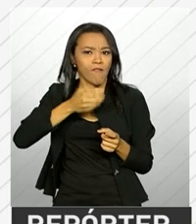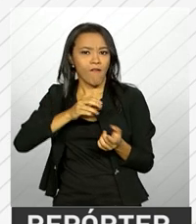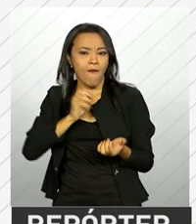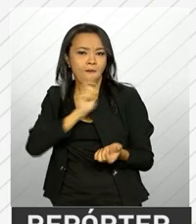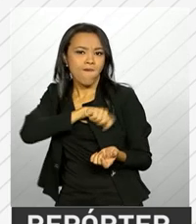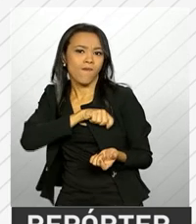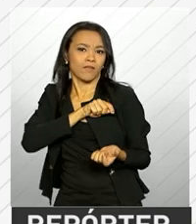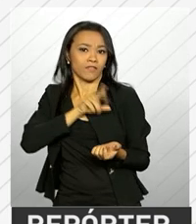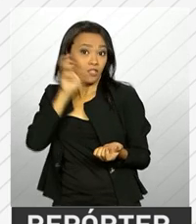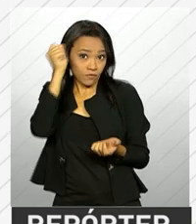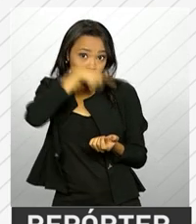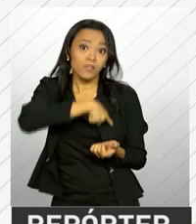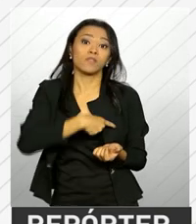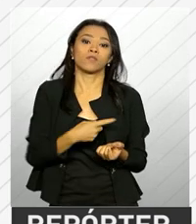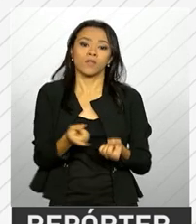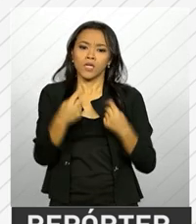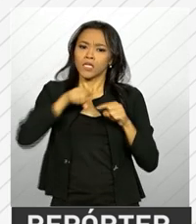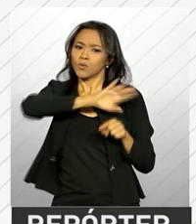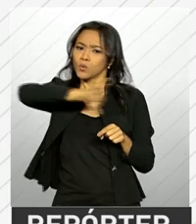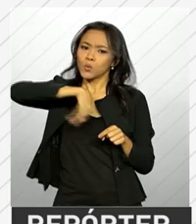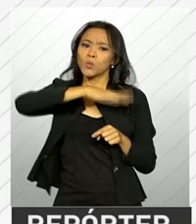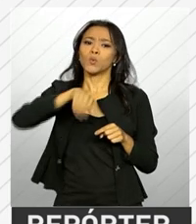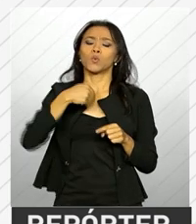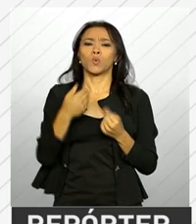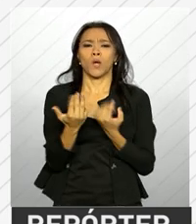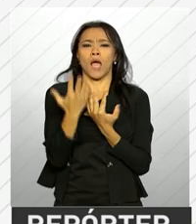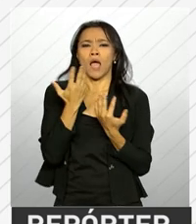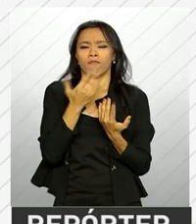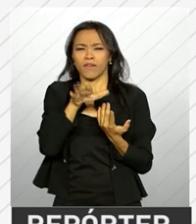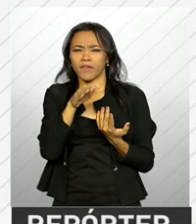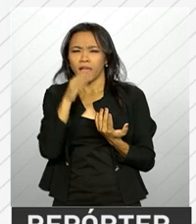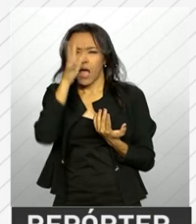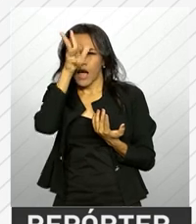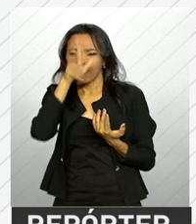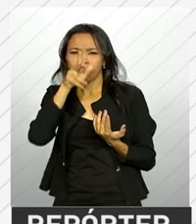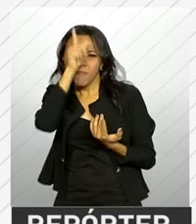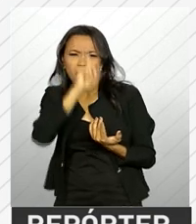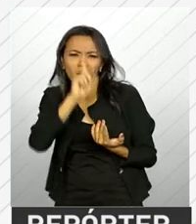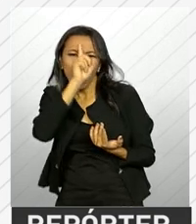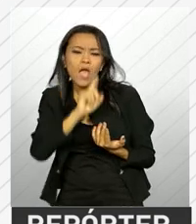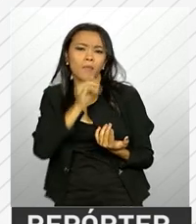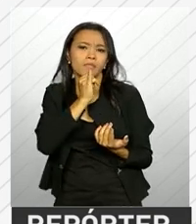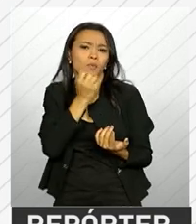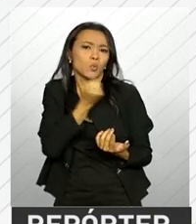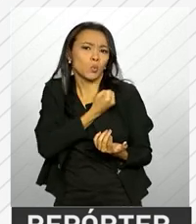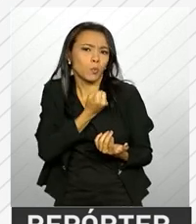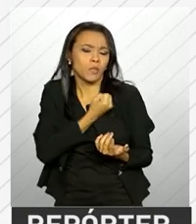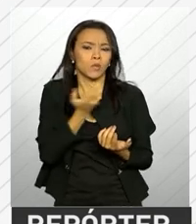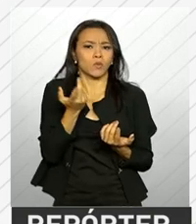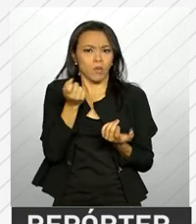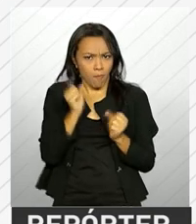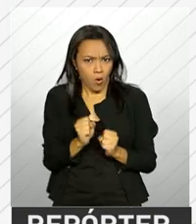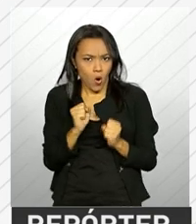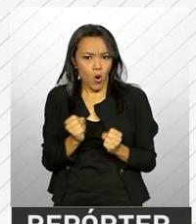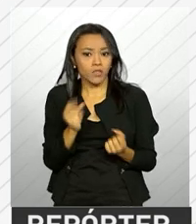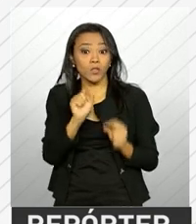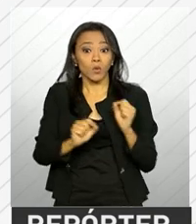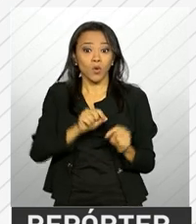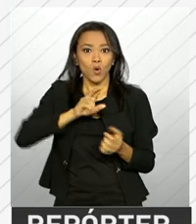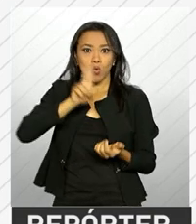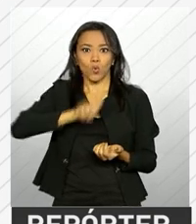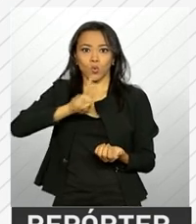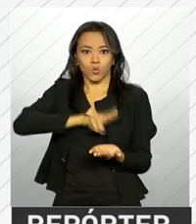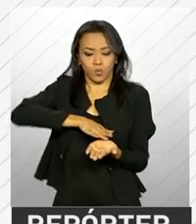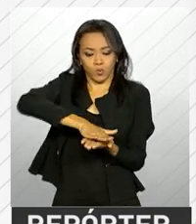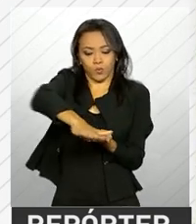fundo do documento vai ficar mais amarelado e alguns elementos gráficos como números poderão ser conferidos com o uso de